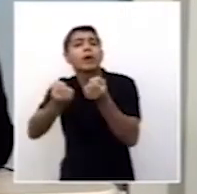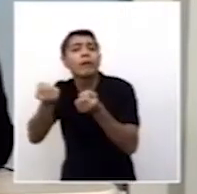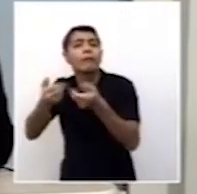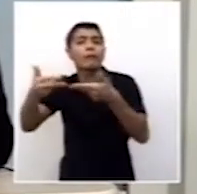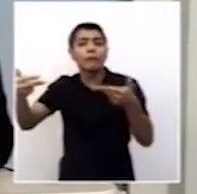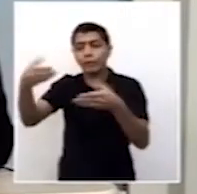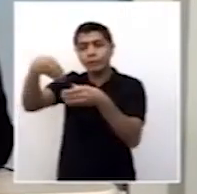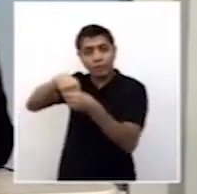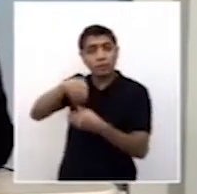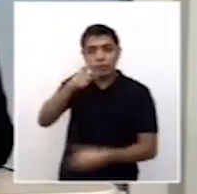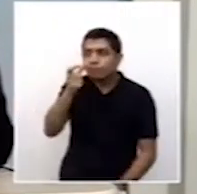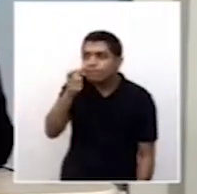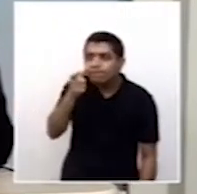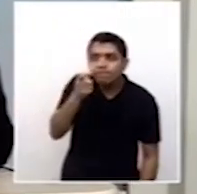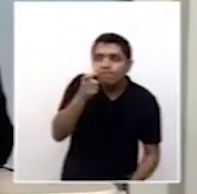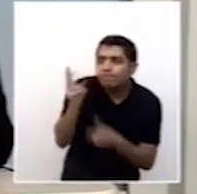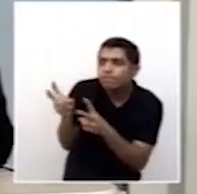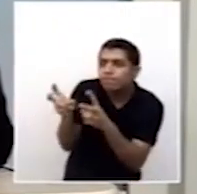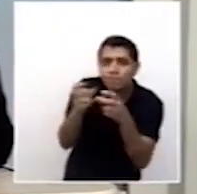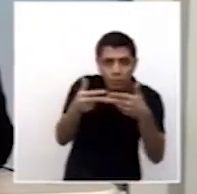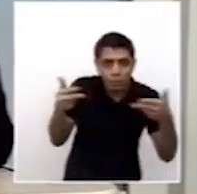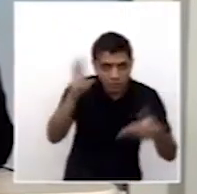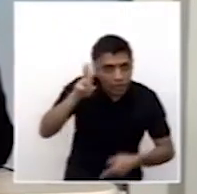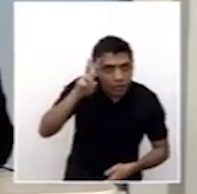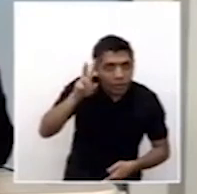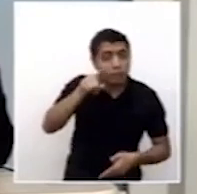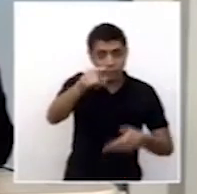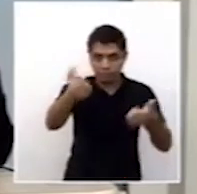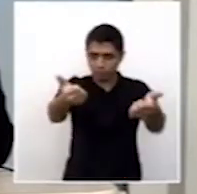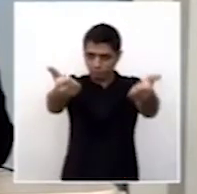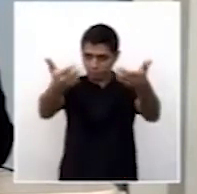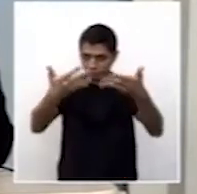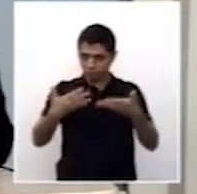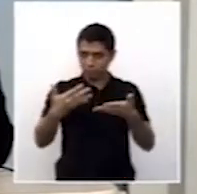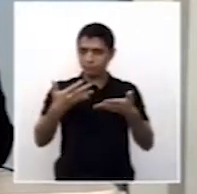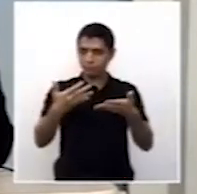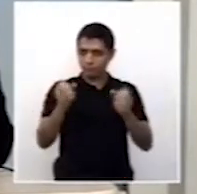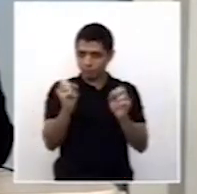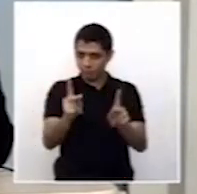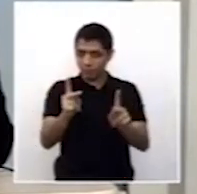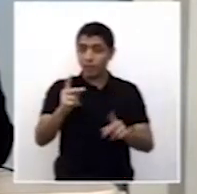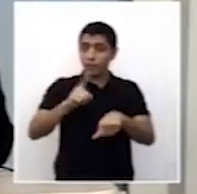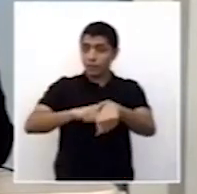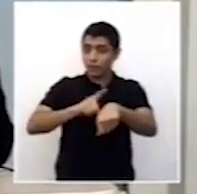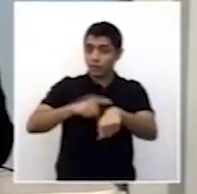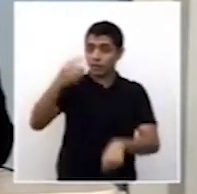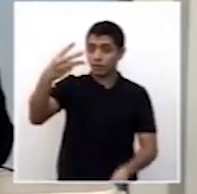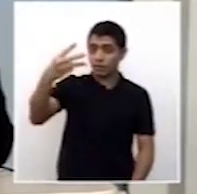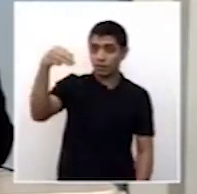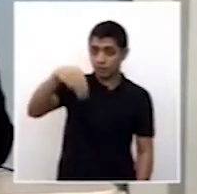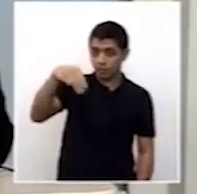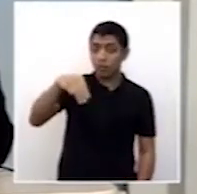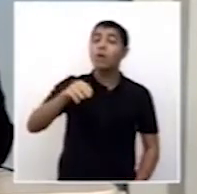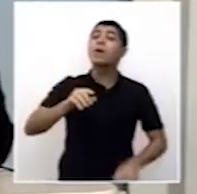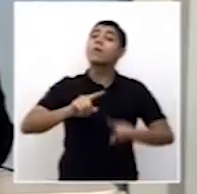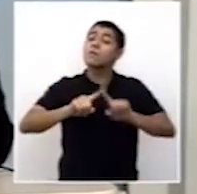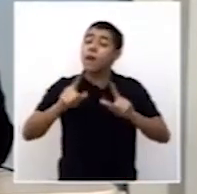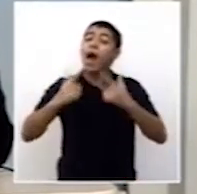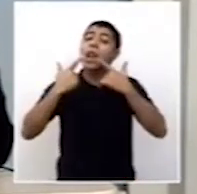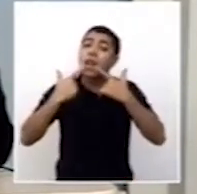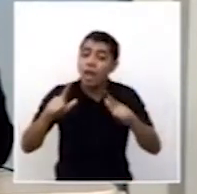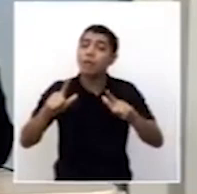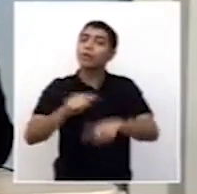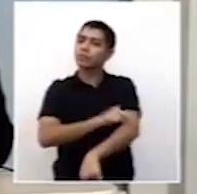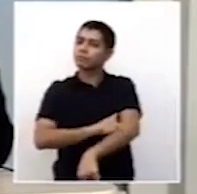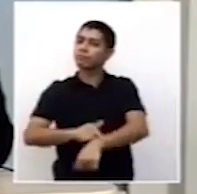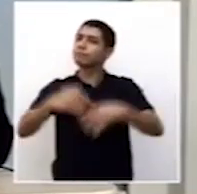para a escola? Eu vou te dar 3 minutos para você fazer o seu registro, mas tome cuidado, hein? Olha a linguagem que você vai usar e